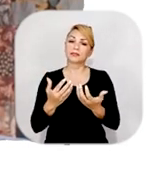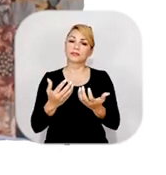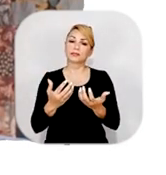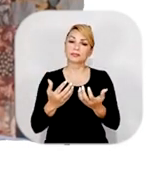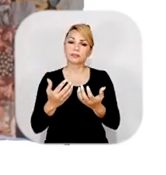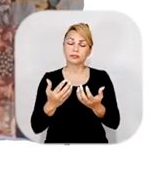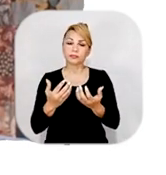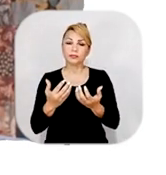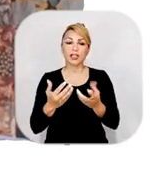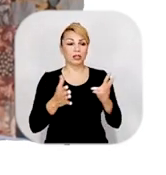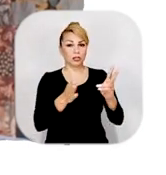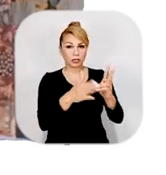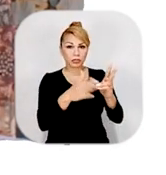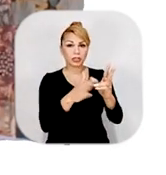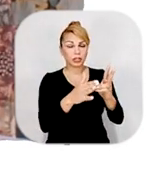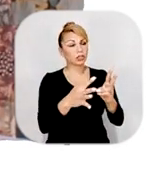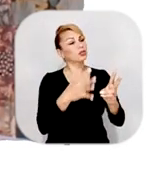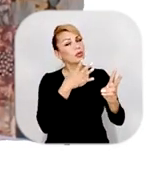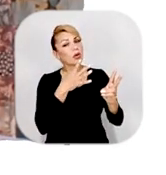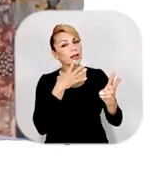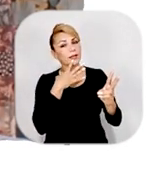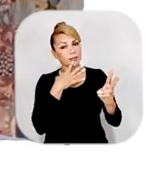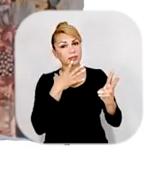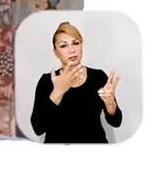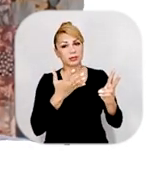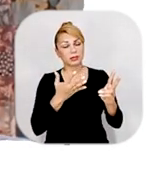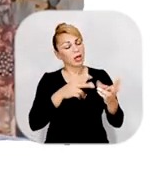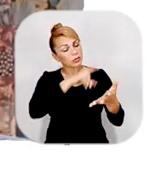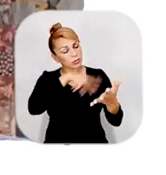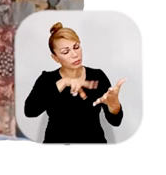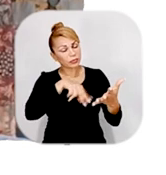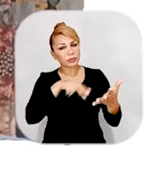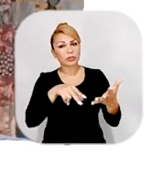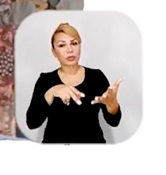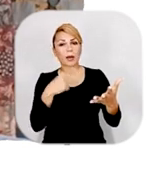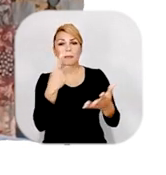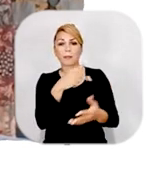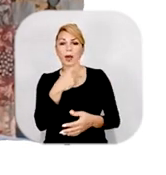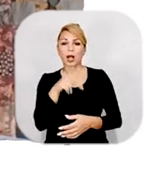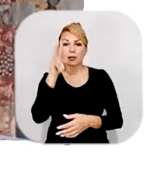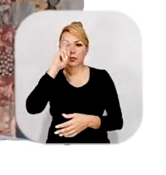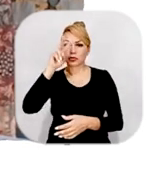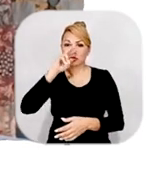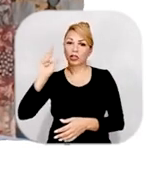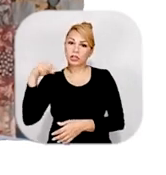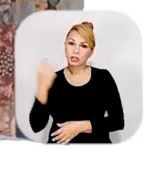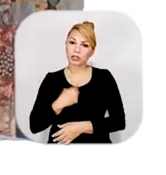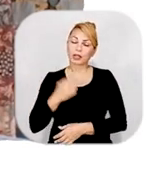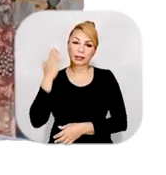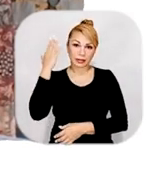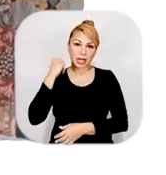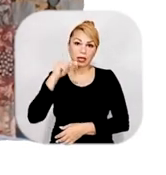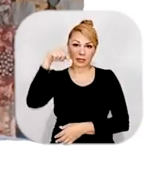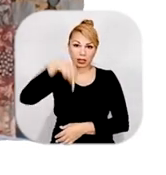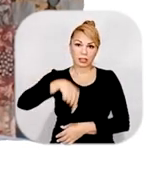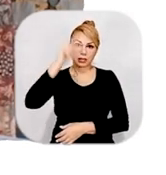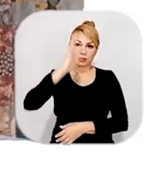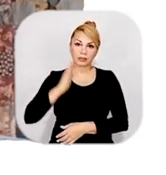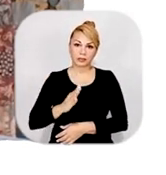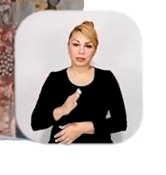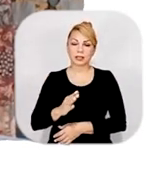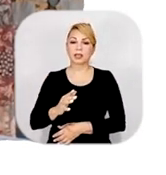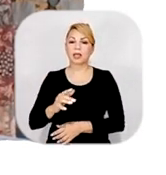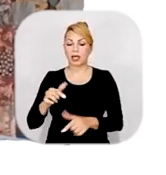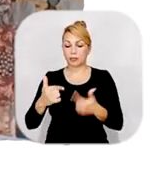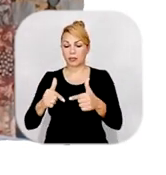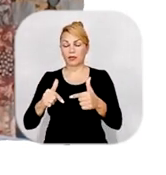dos descendentes dos indígenas, né? E a gente sabe que aqui no Brasil, quem trabalha com essa questão indígena, que é sempre assim, essa